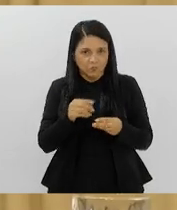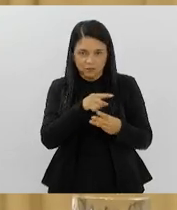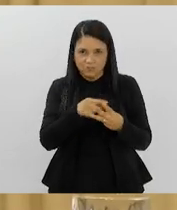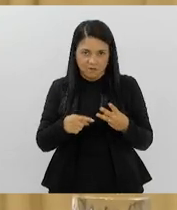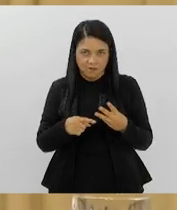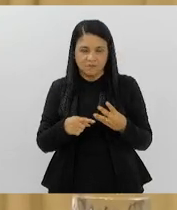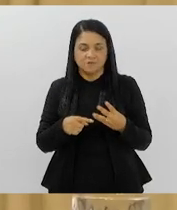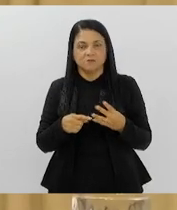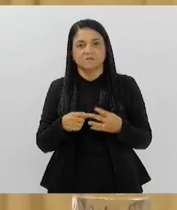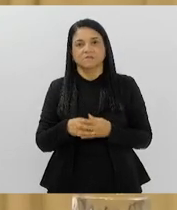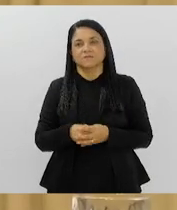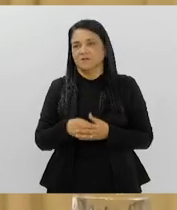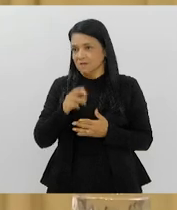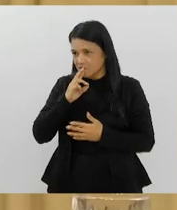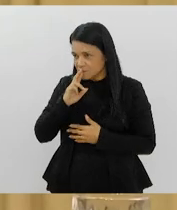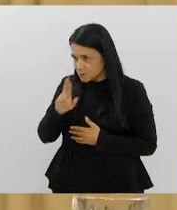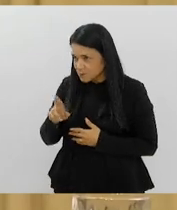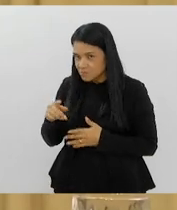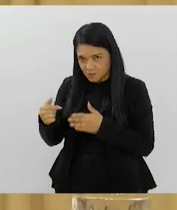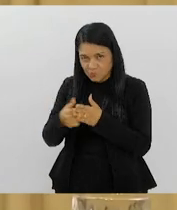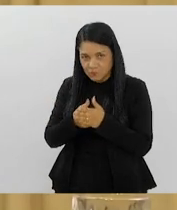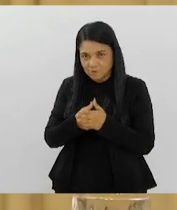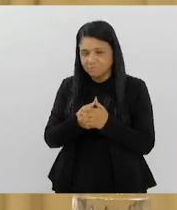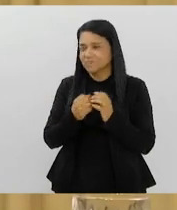senhor. Muito obrigada.